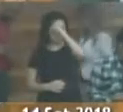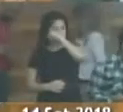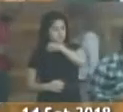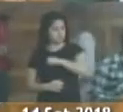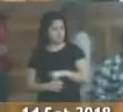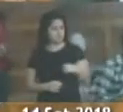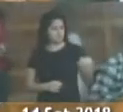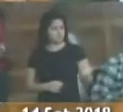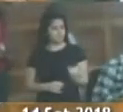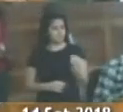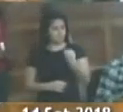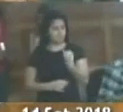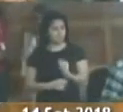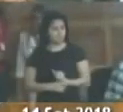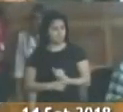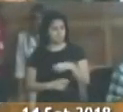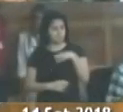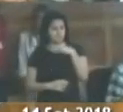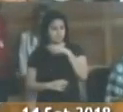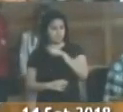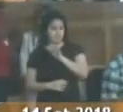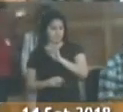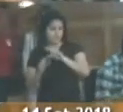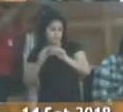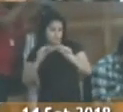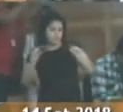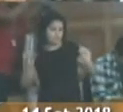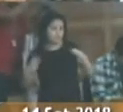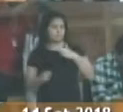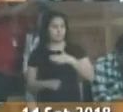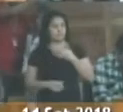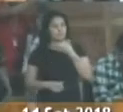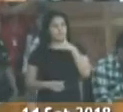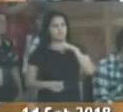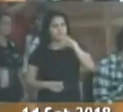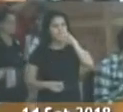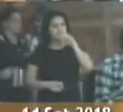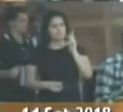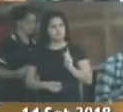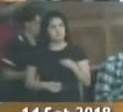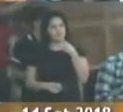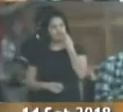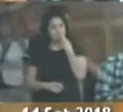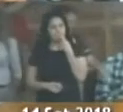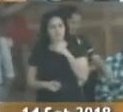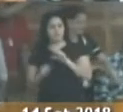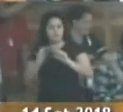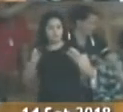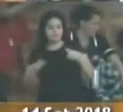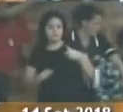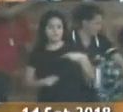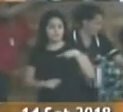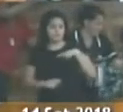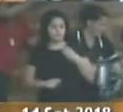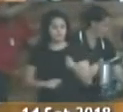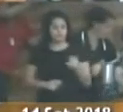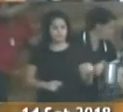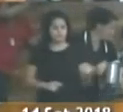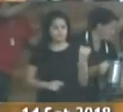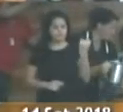a importância das palavras. Minha mãe sempre dizia isso, que palavra tem muita importância e a gente tem que dar valor a